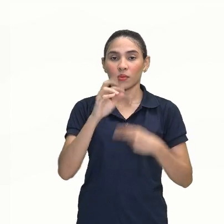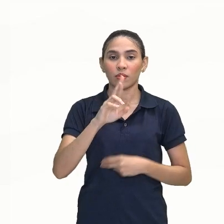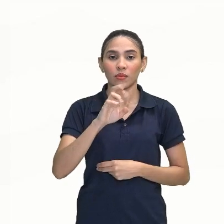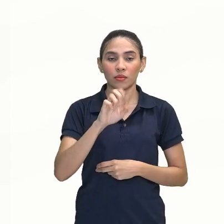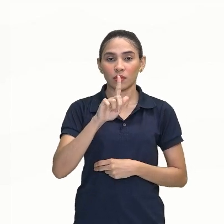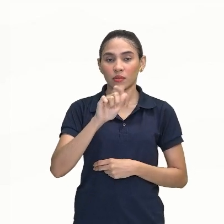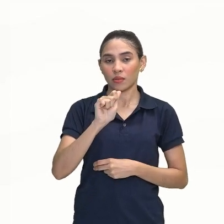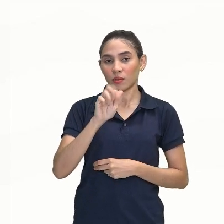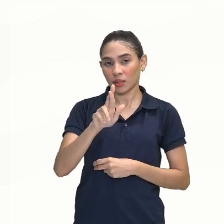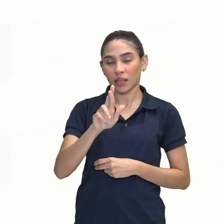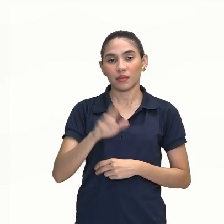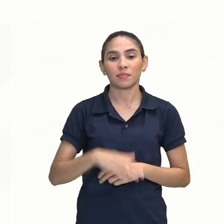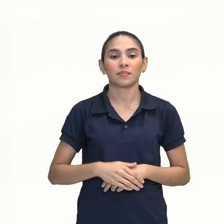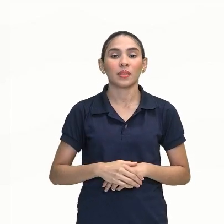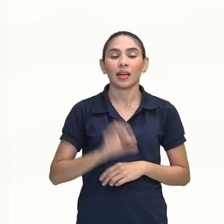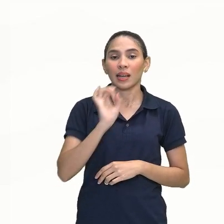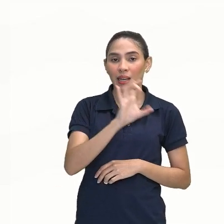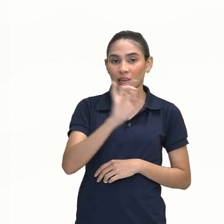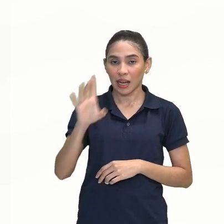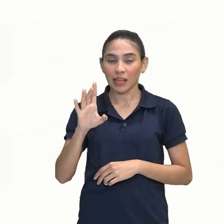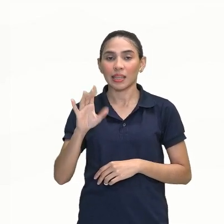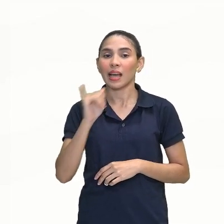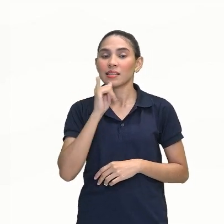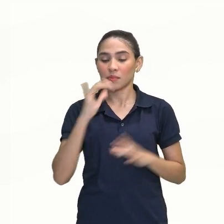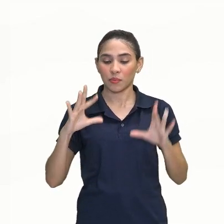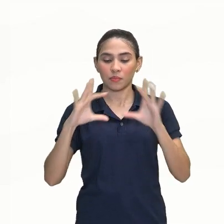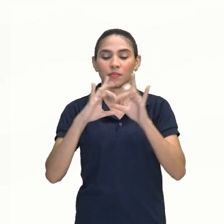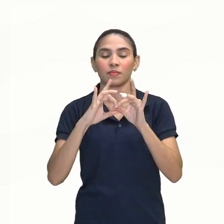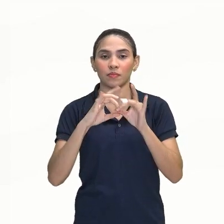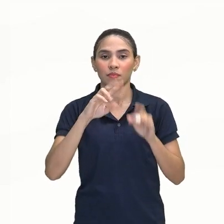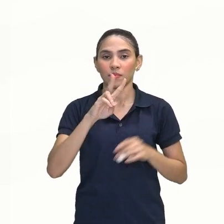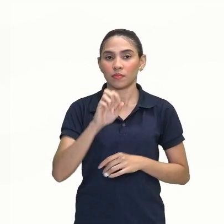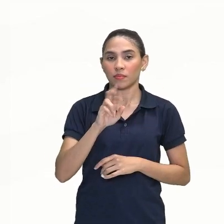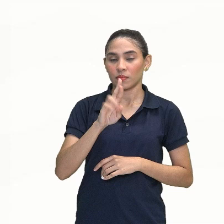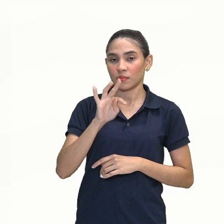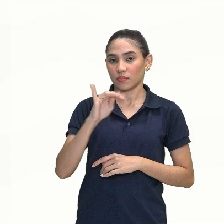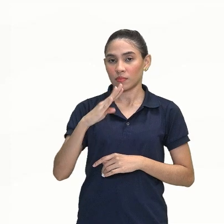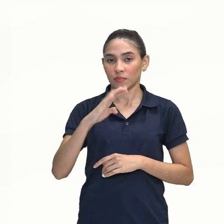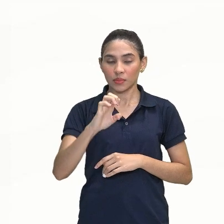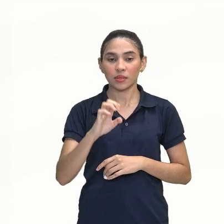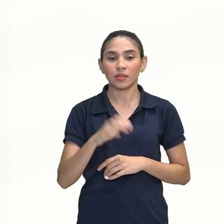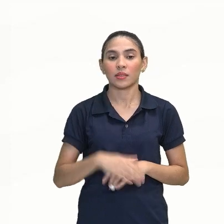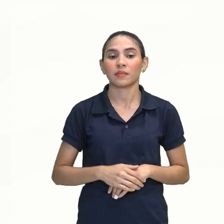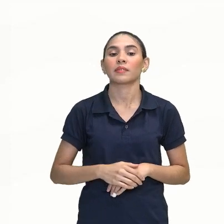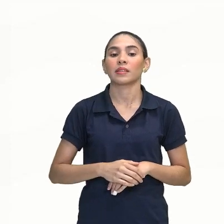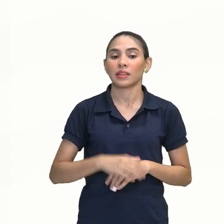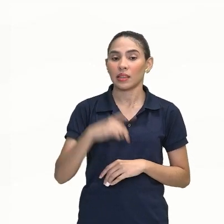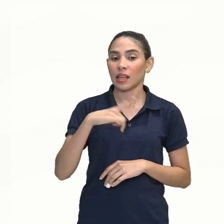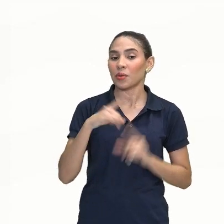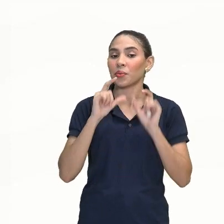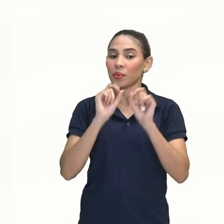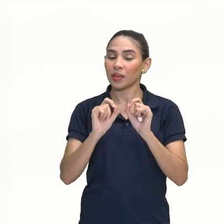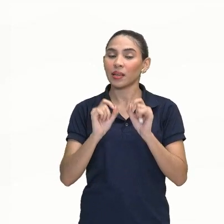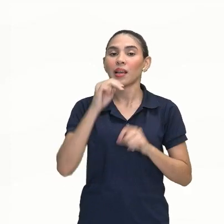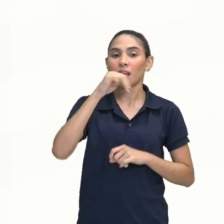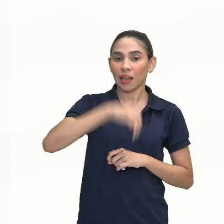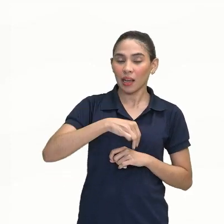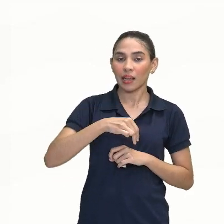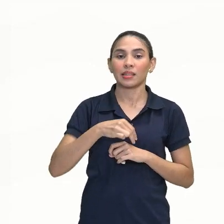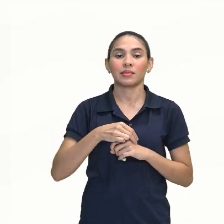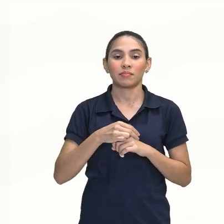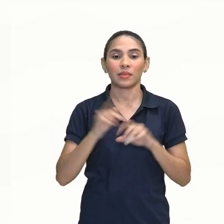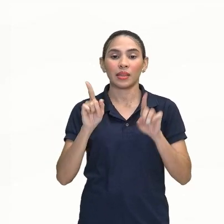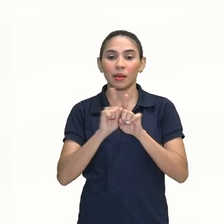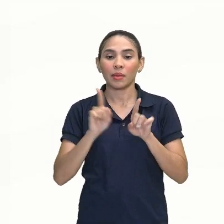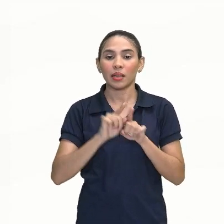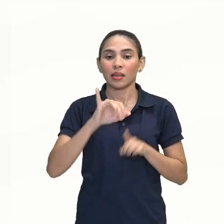de N lados a cada um dos seus vértices, esse polígono fica decomposto em N triângulos